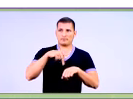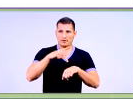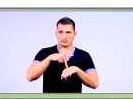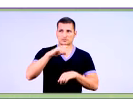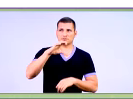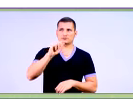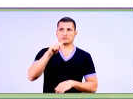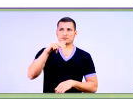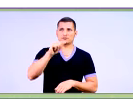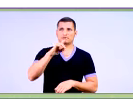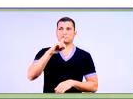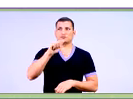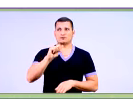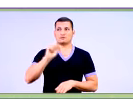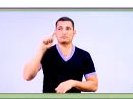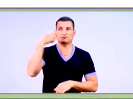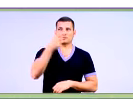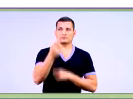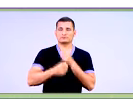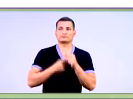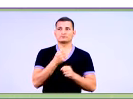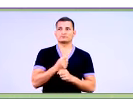Ok.